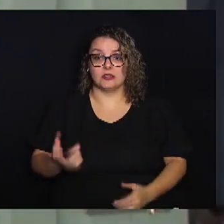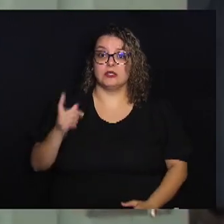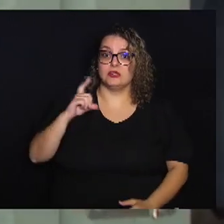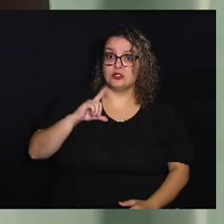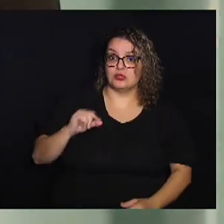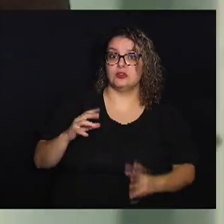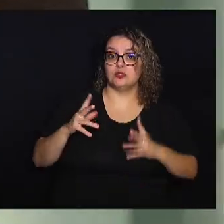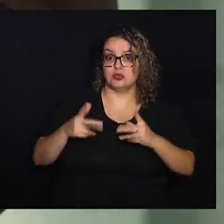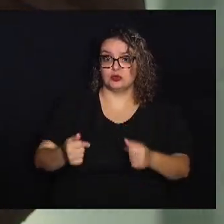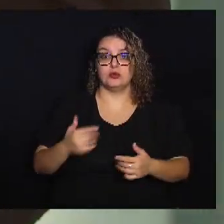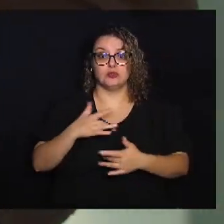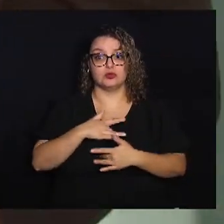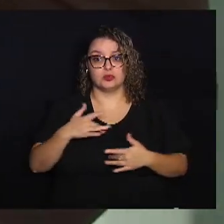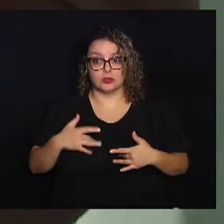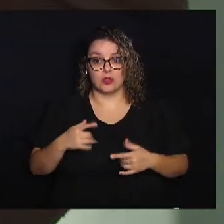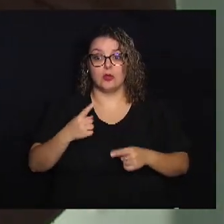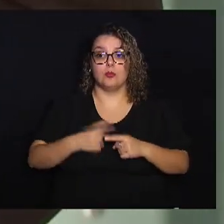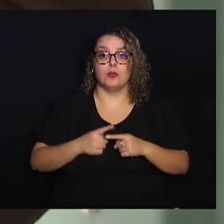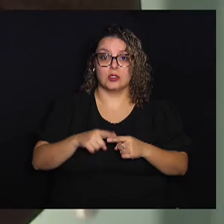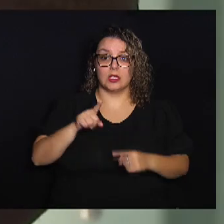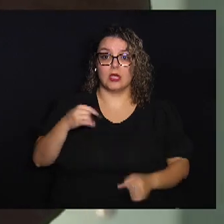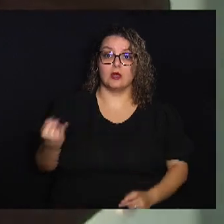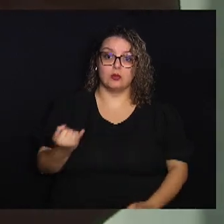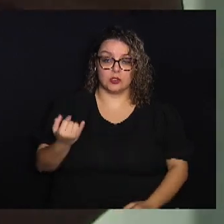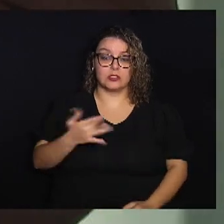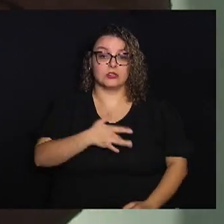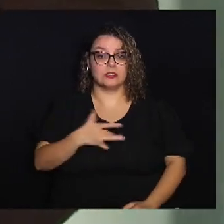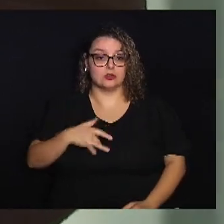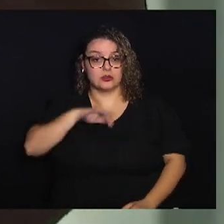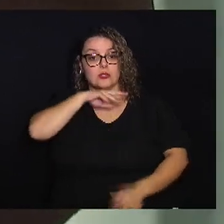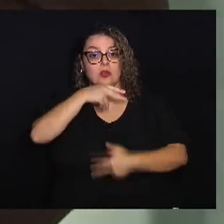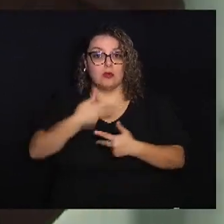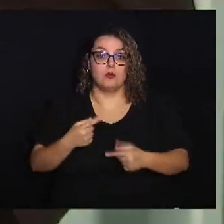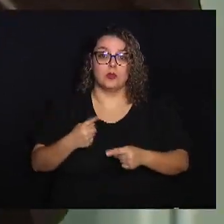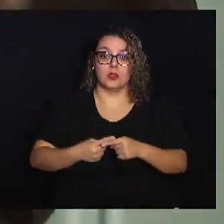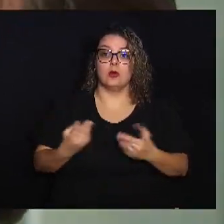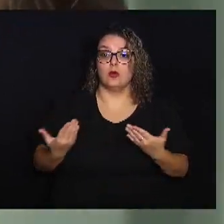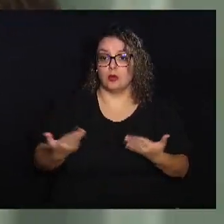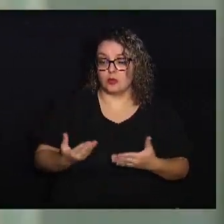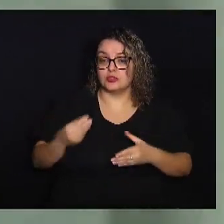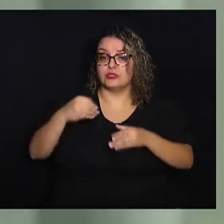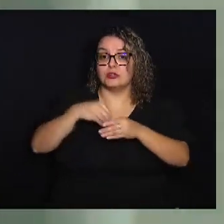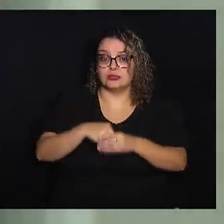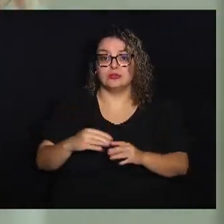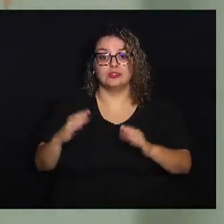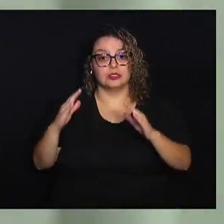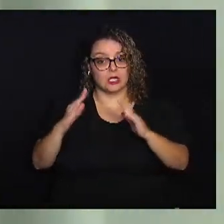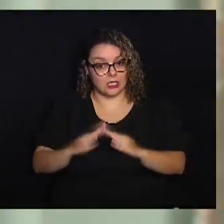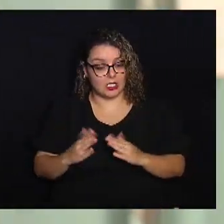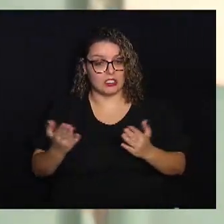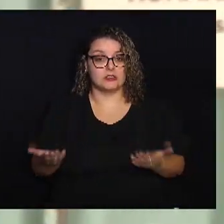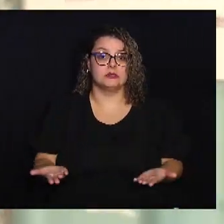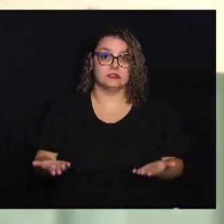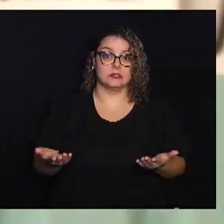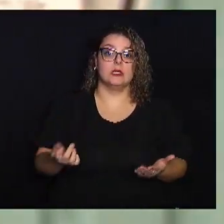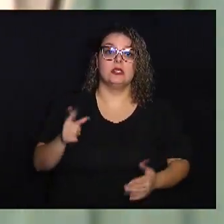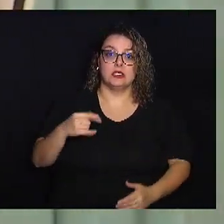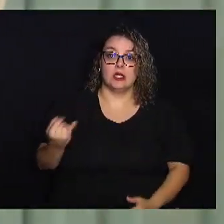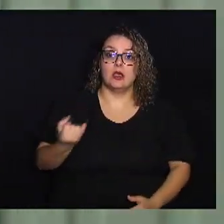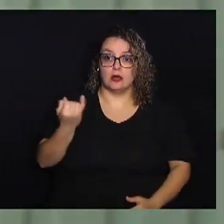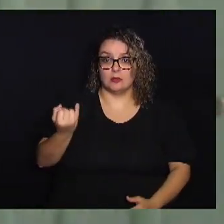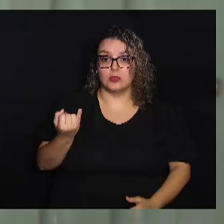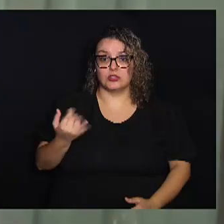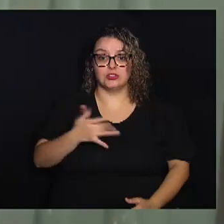todo mundo com saúde, gente, porque é importante a saúde animal, porque hoje em dia os animaizinhos ficam dentro de casa, né? E aí é importante ter